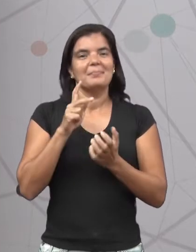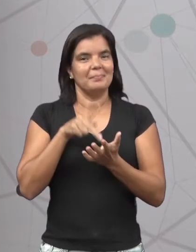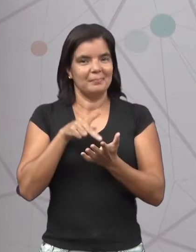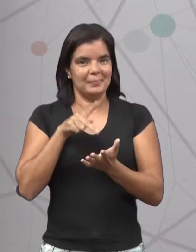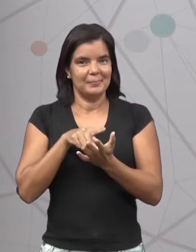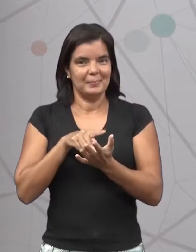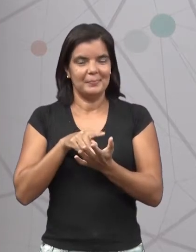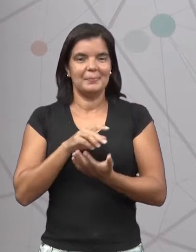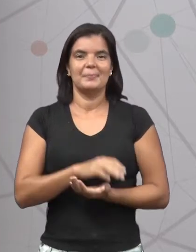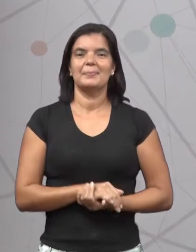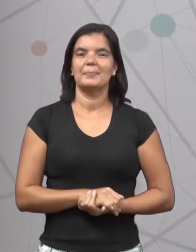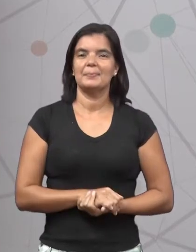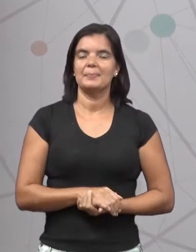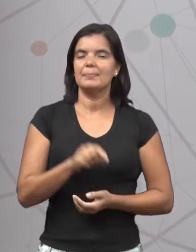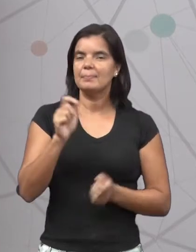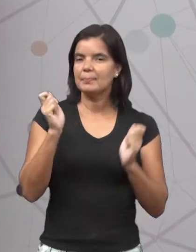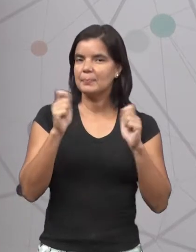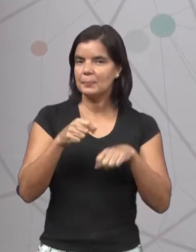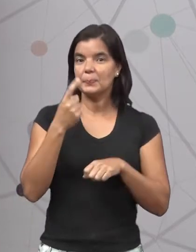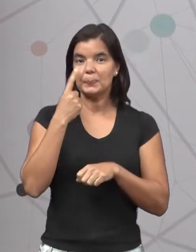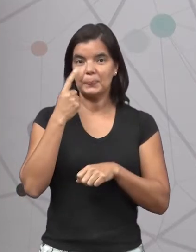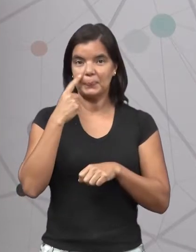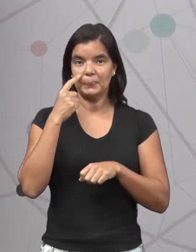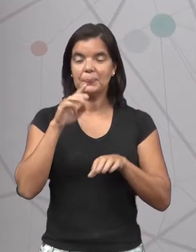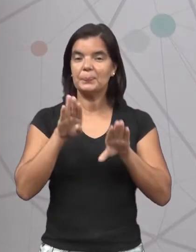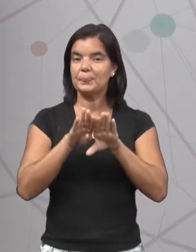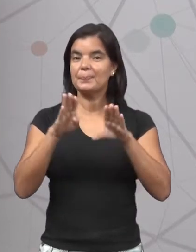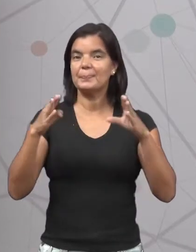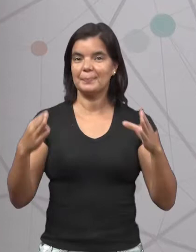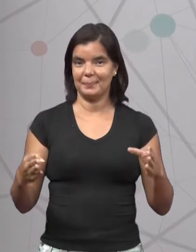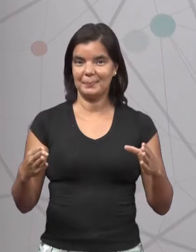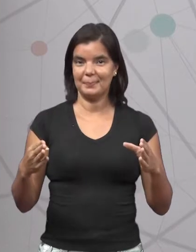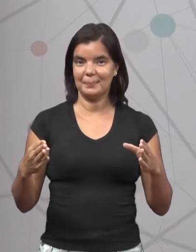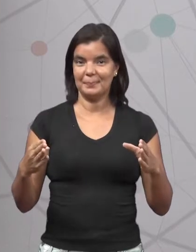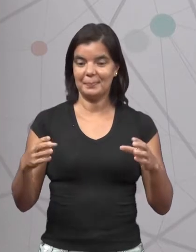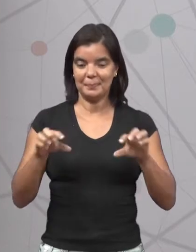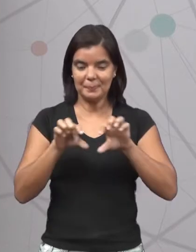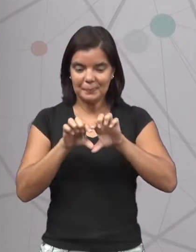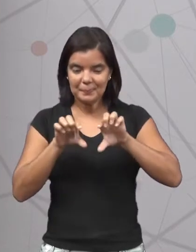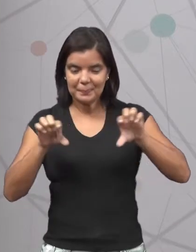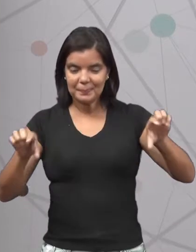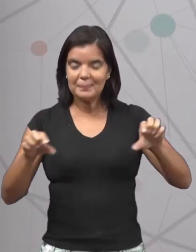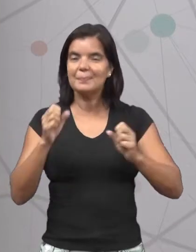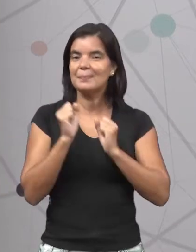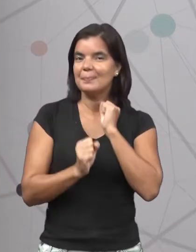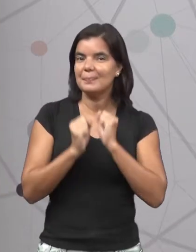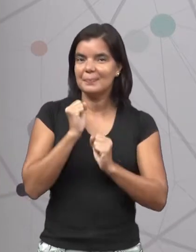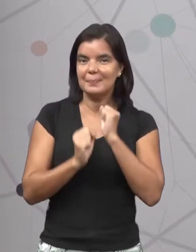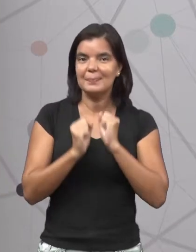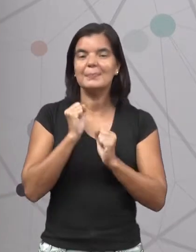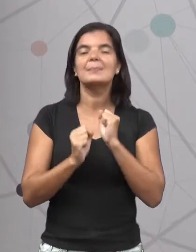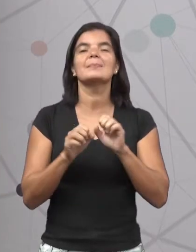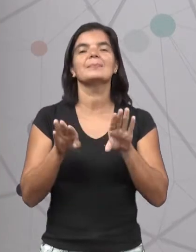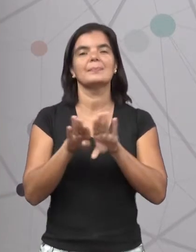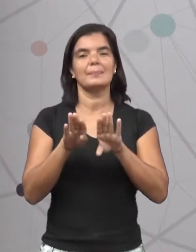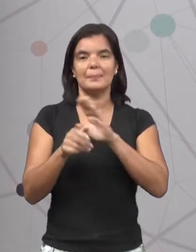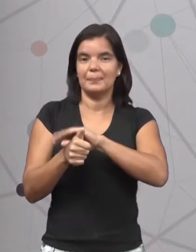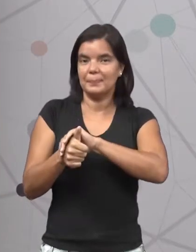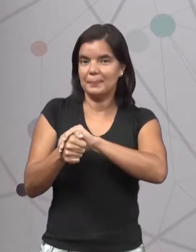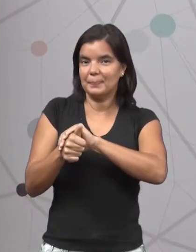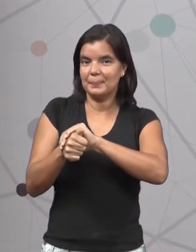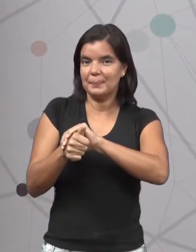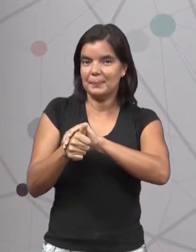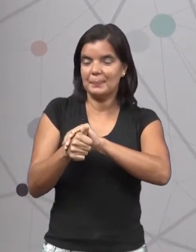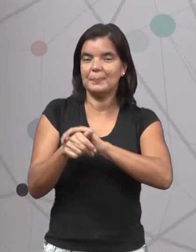é mesmo? Vocês podem ver aqui a nossa pista de corrida. Também a